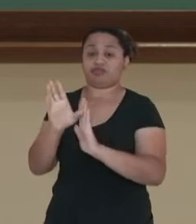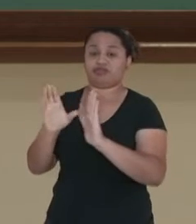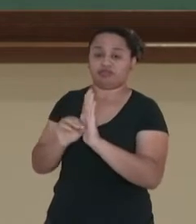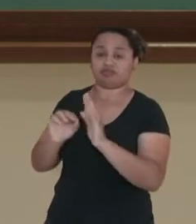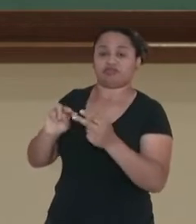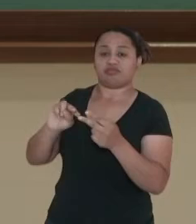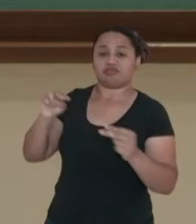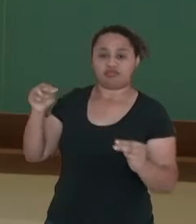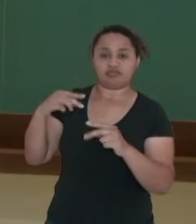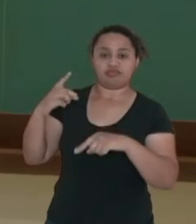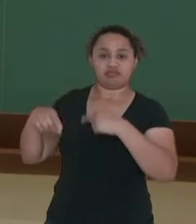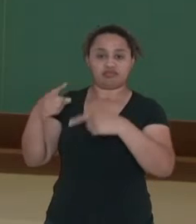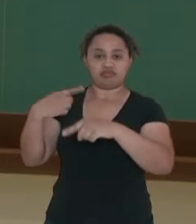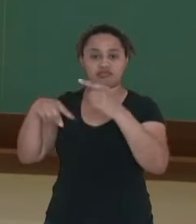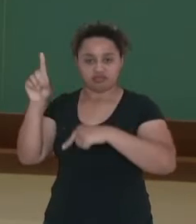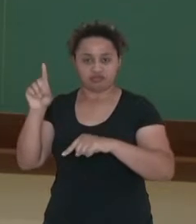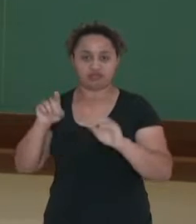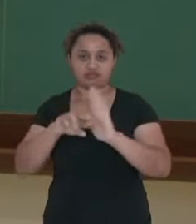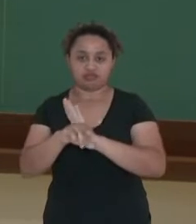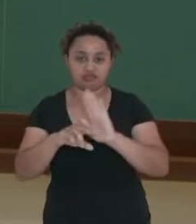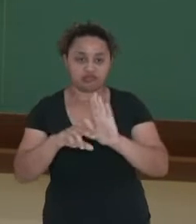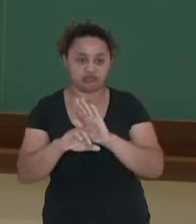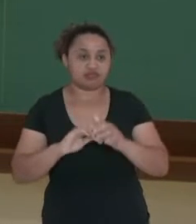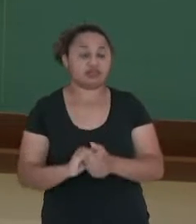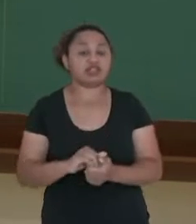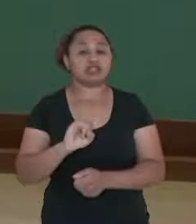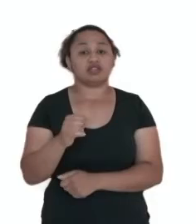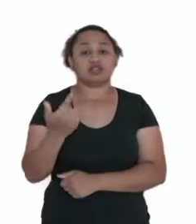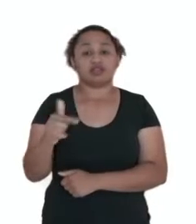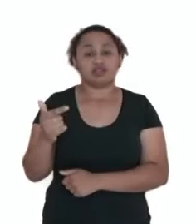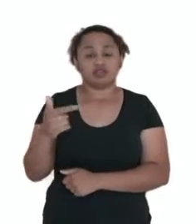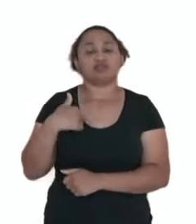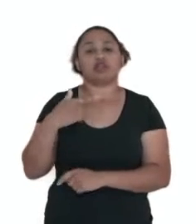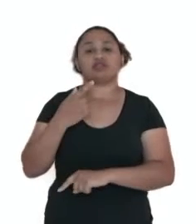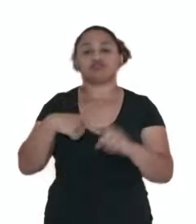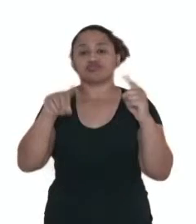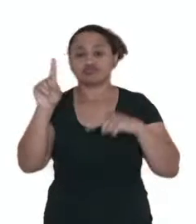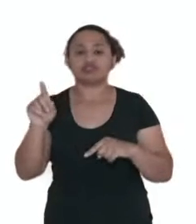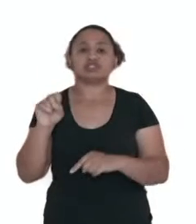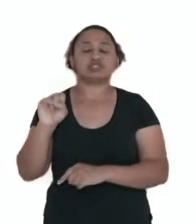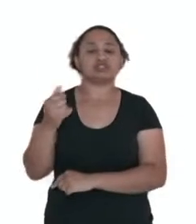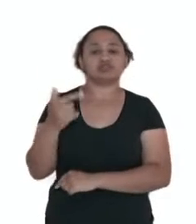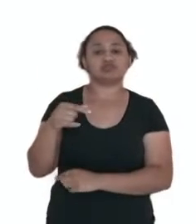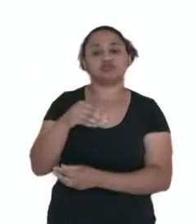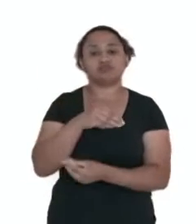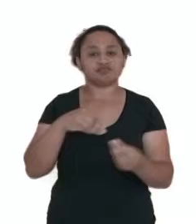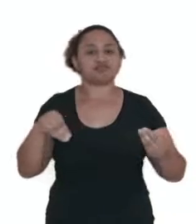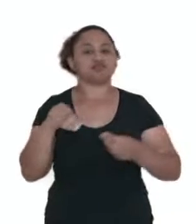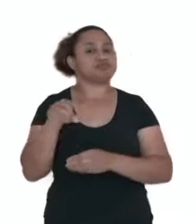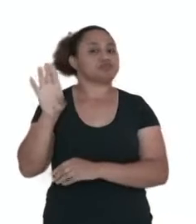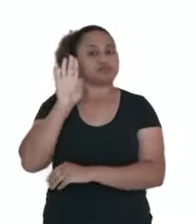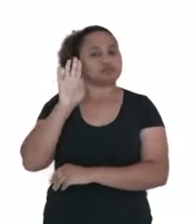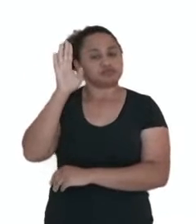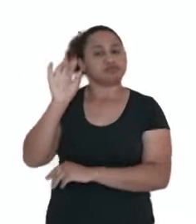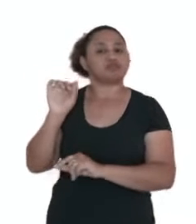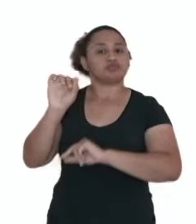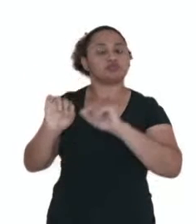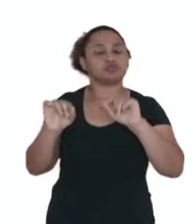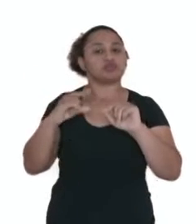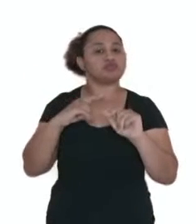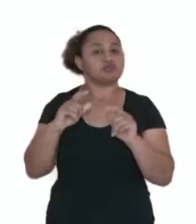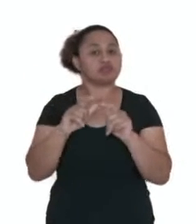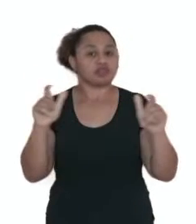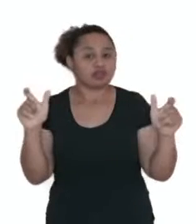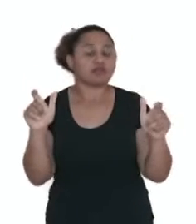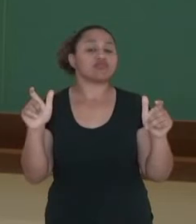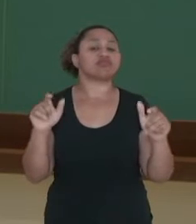evolução biológica, né? Então, sem a atuação de fatores evolutivos, sem acasalamento preferencial, tamanho infinitamente